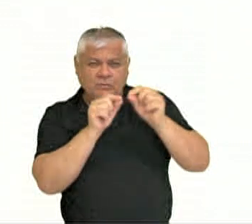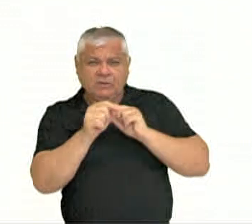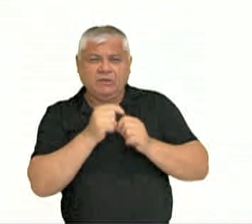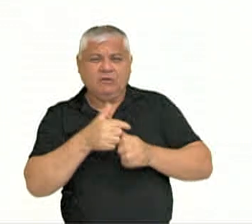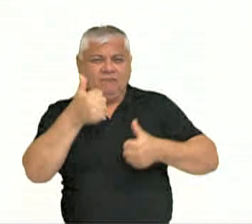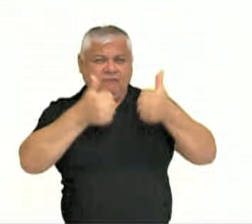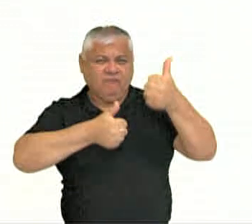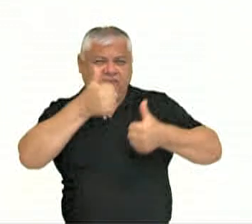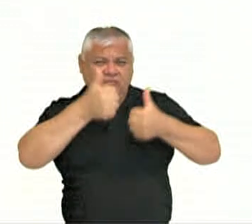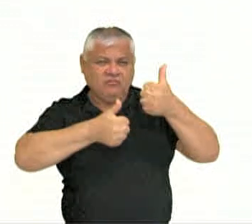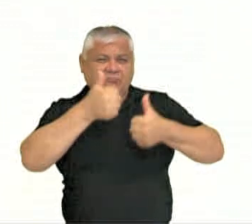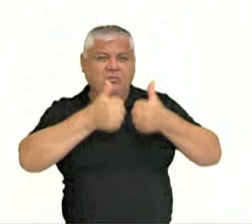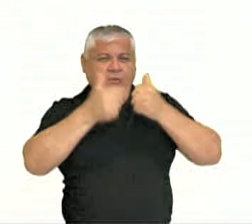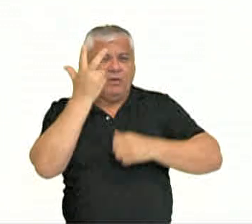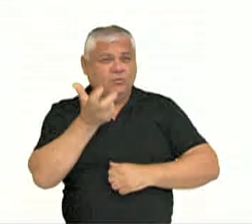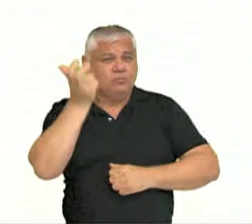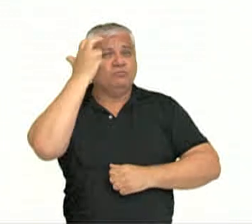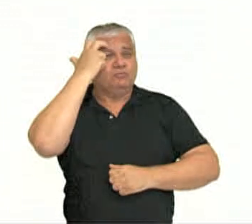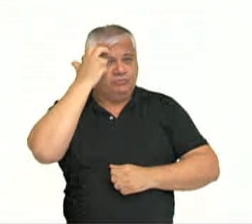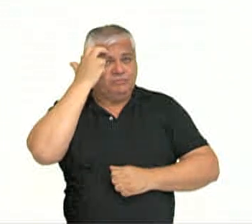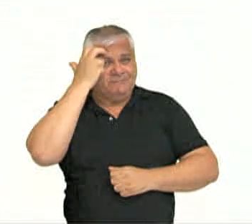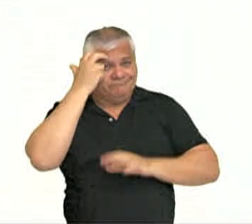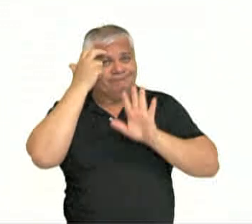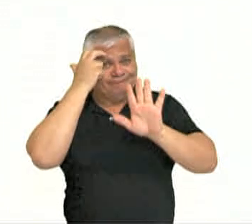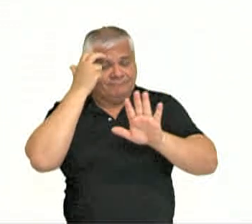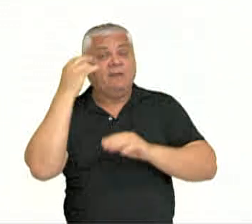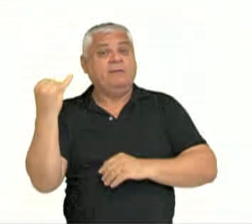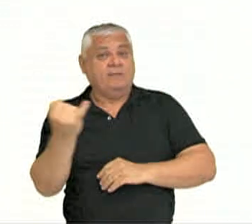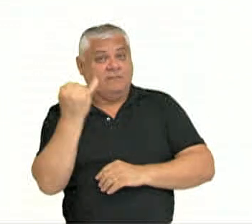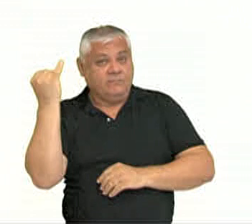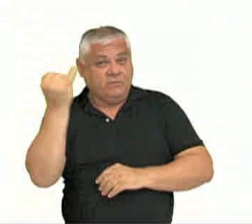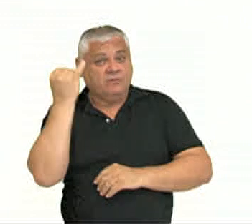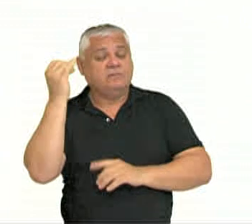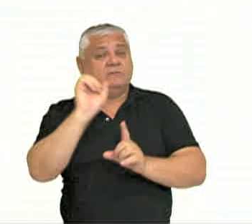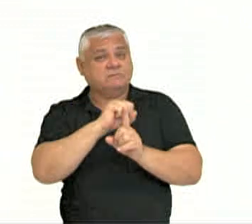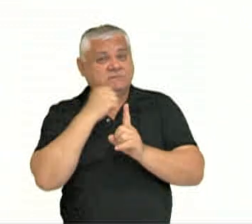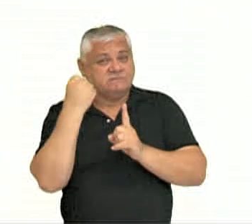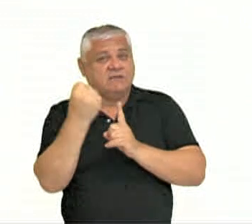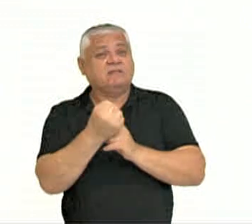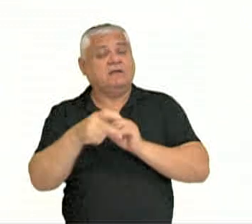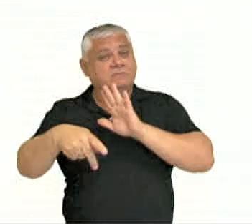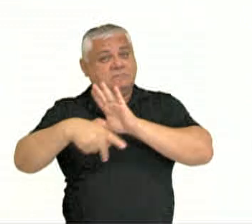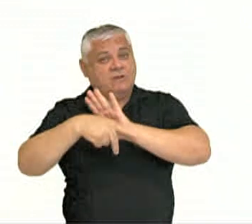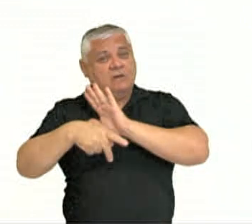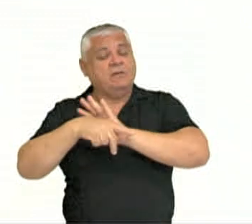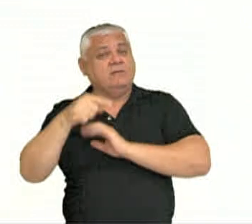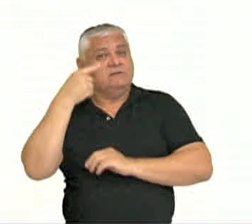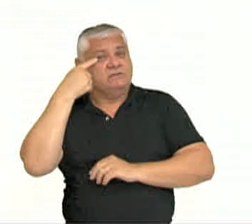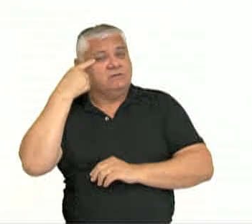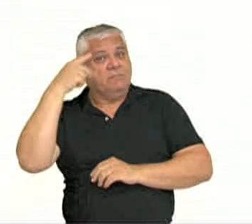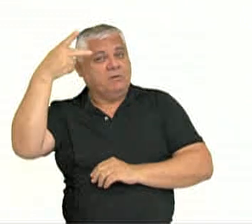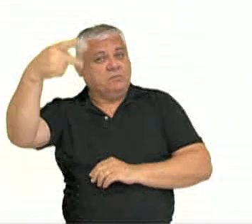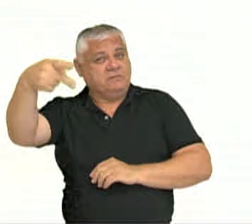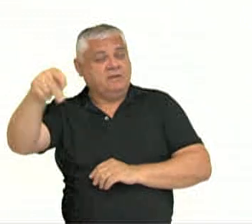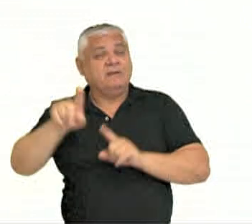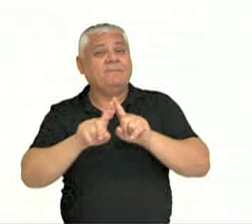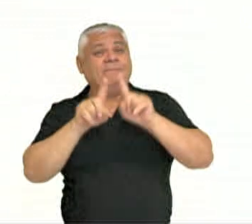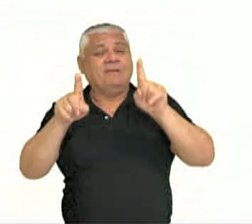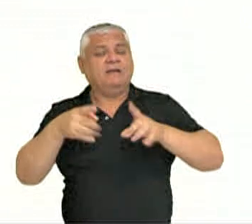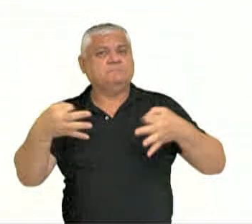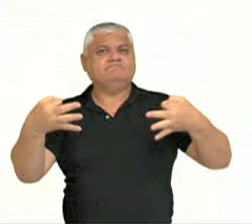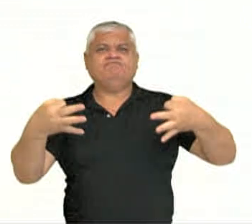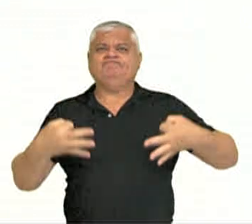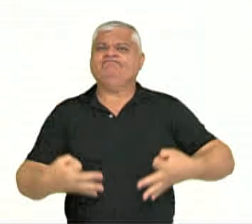futebol é um reflexo da cultura. Um aspecto importante da sociedade japonesa é garantir que tudo esteja